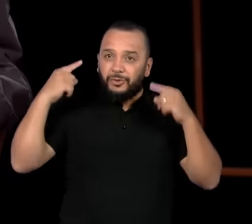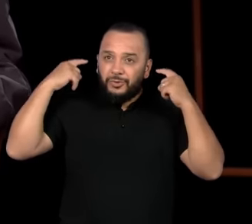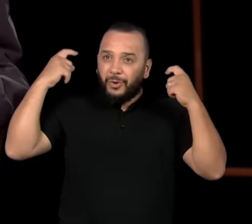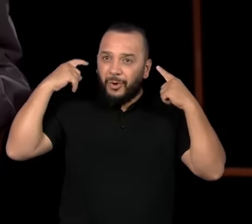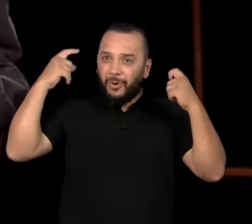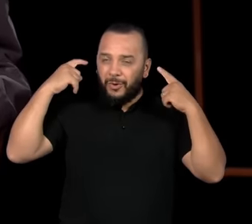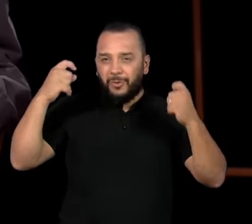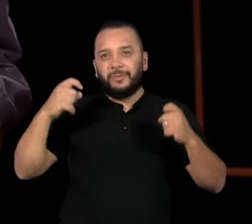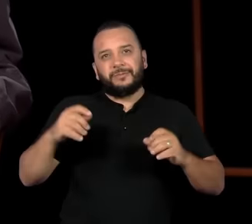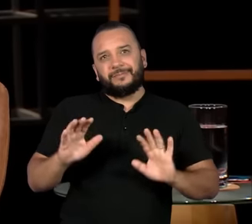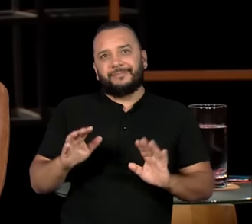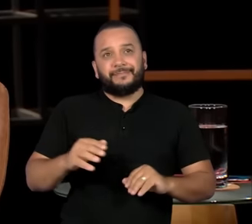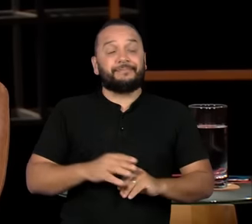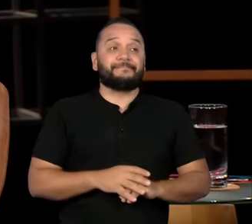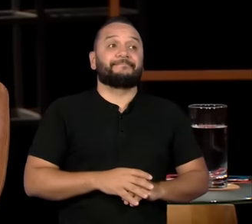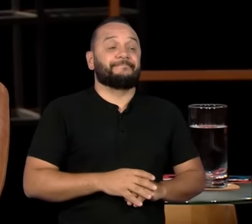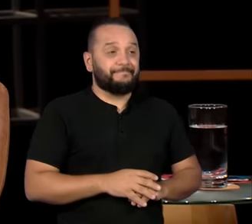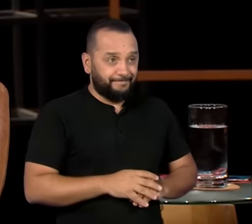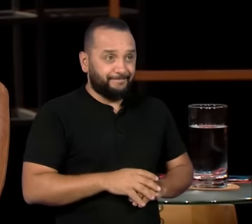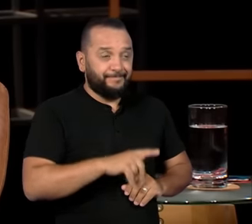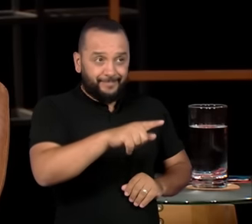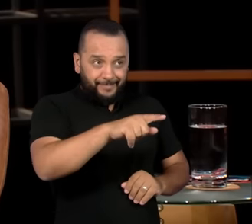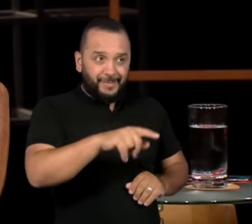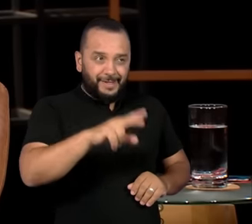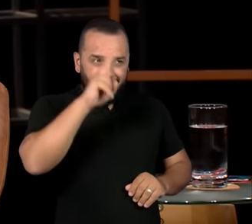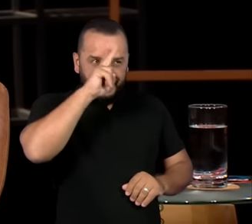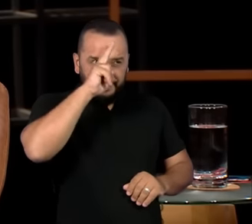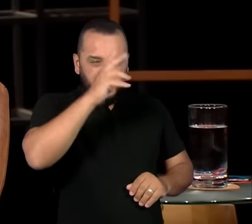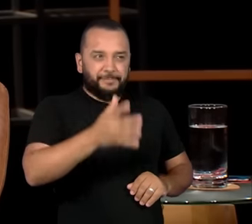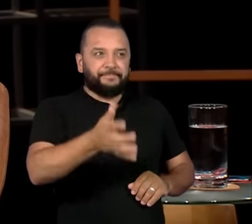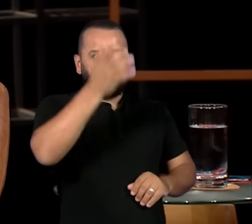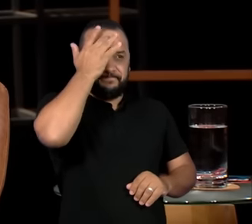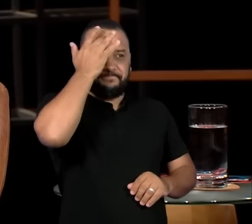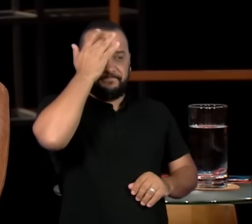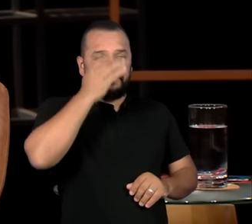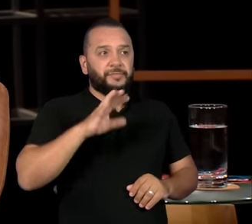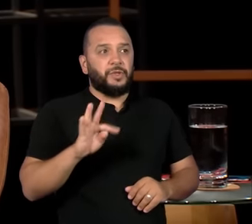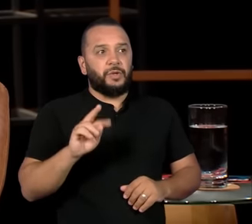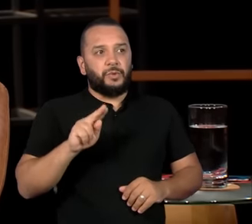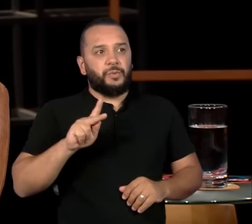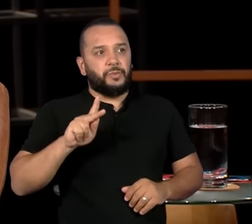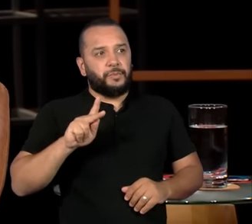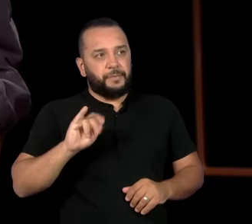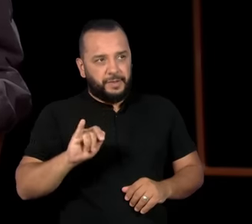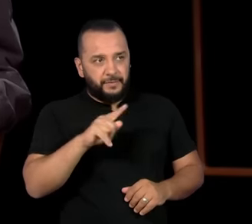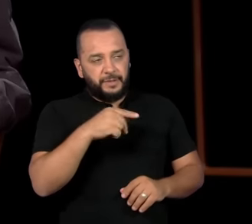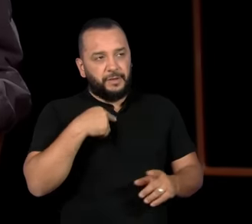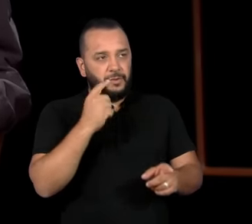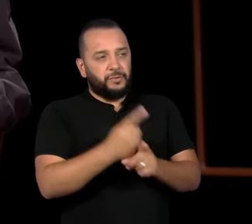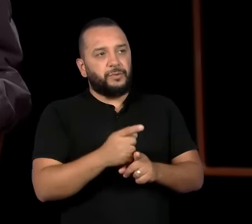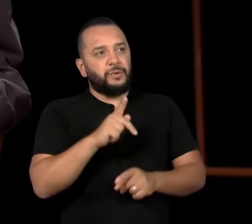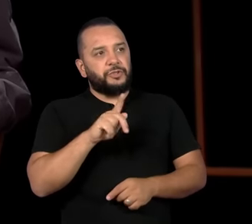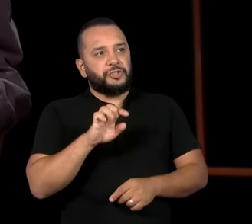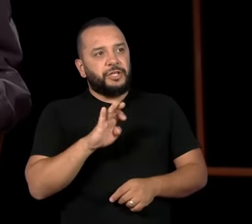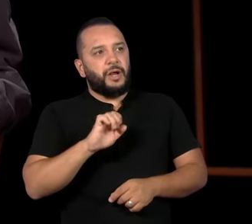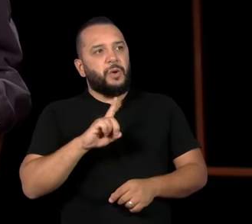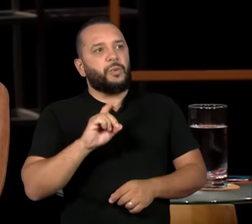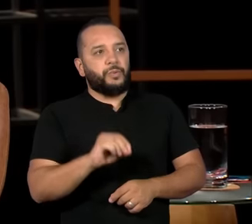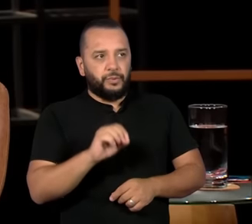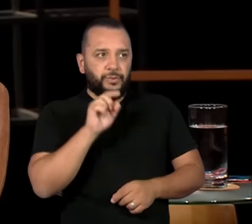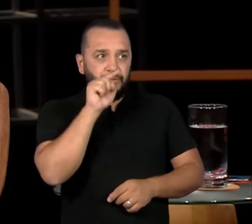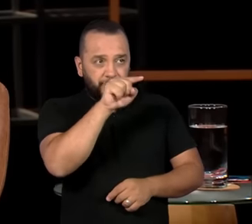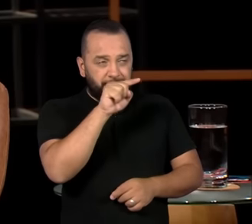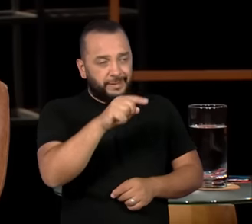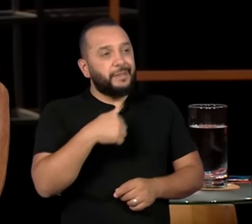inesquecíveis, inesquecíveis. Por falar em inesquecível, você lá na Tupi, você encontrou o Geraldo Vietri. Sim, né? Sim. Com quem